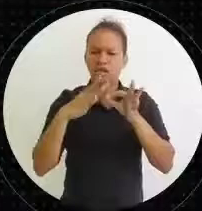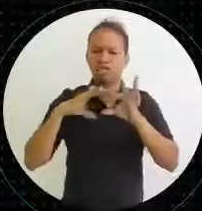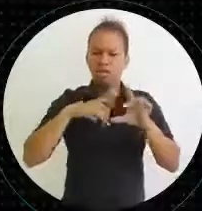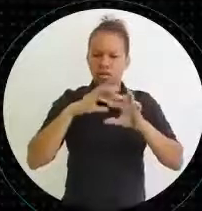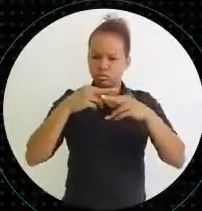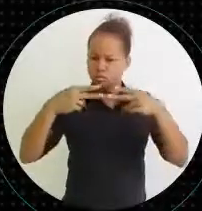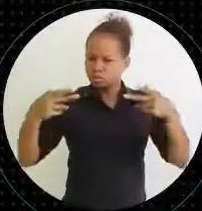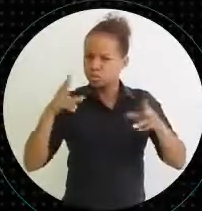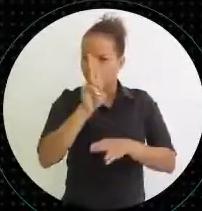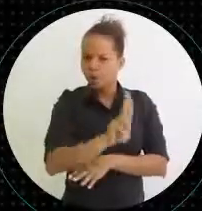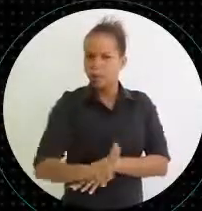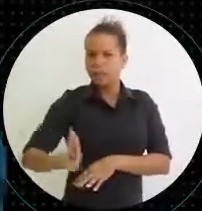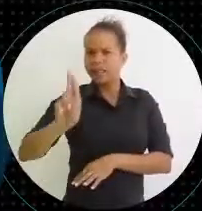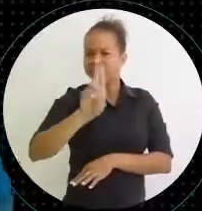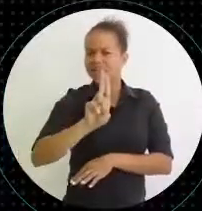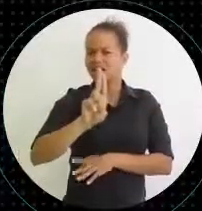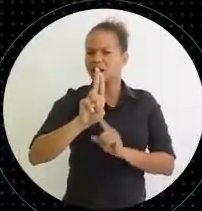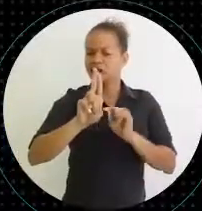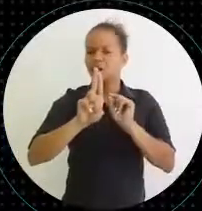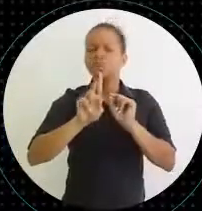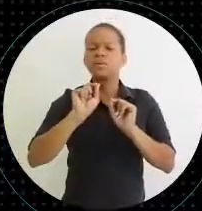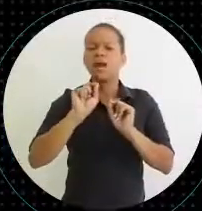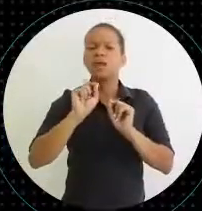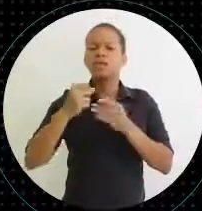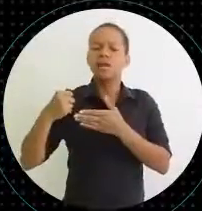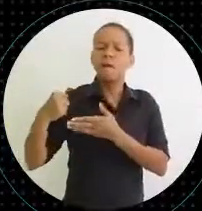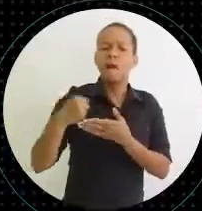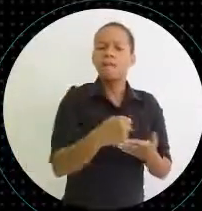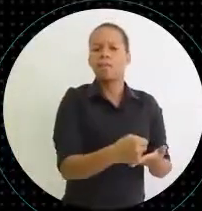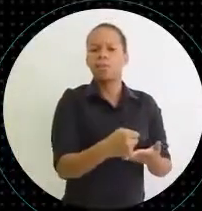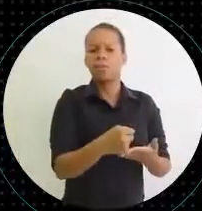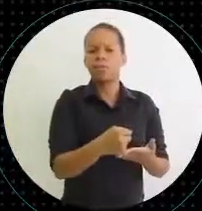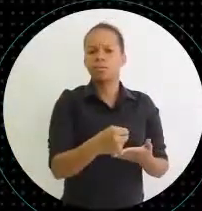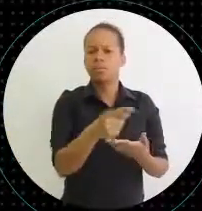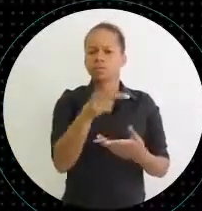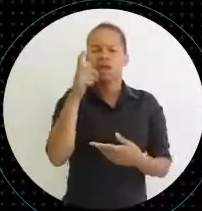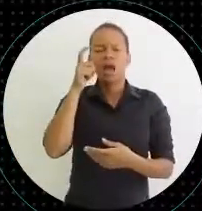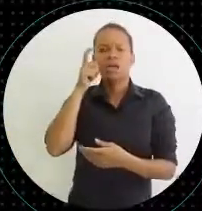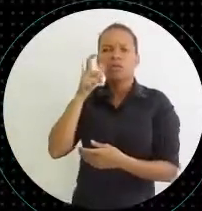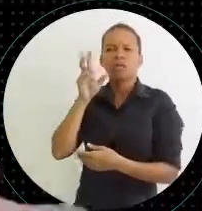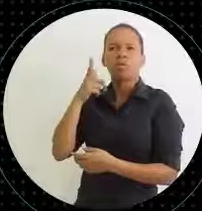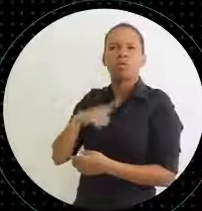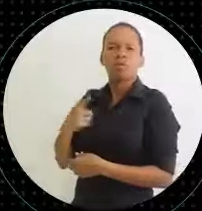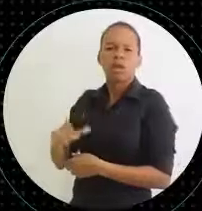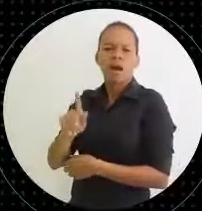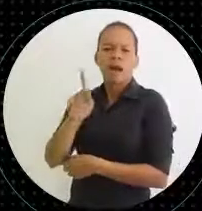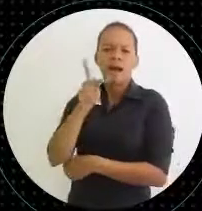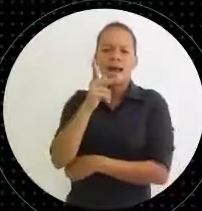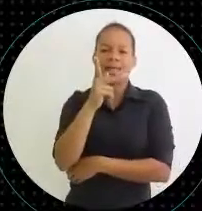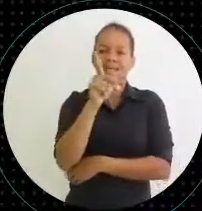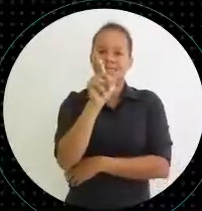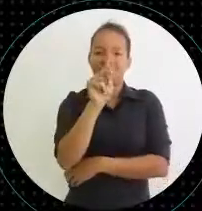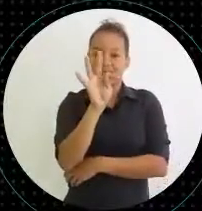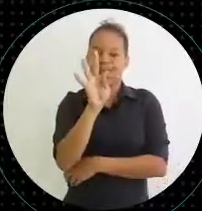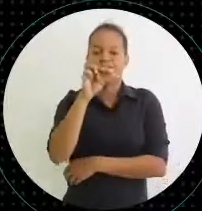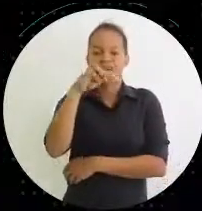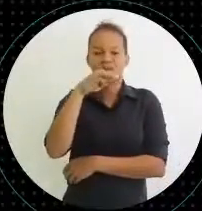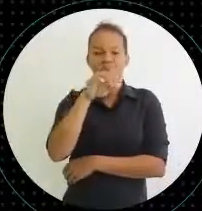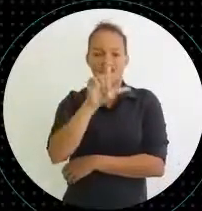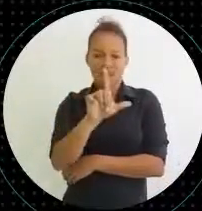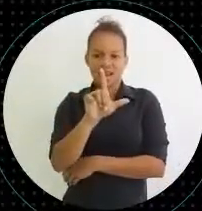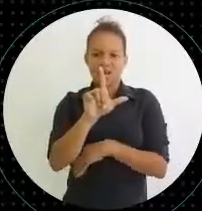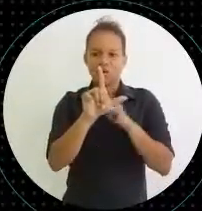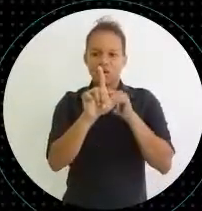se utilizar nele. Então isso daí é o que vai te dar o apoio. Você vê que você não tem HTML. O HTML a gente vai encontrar em outro